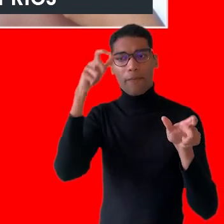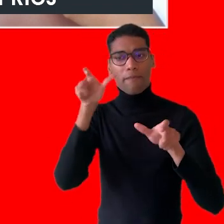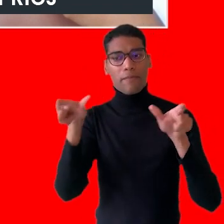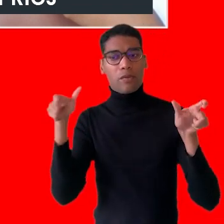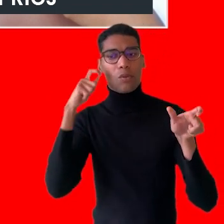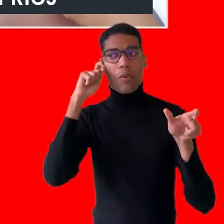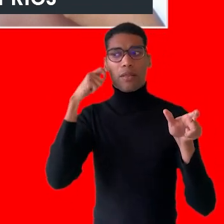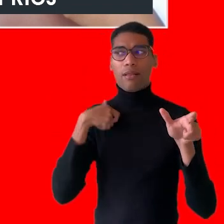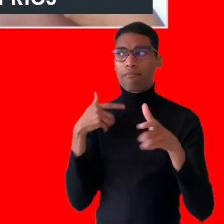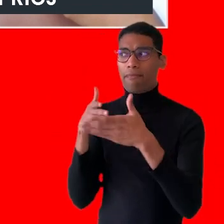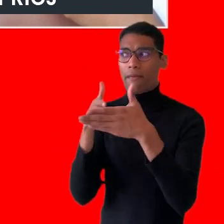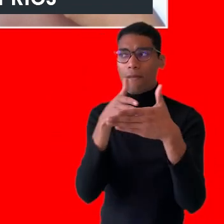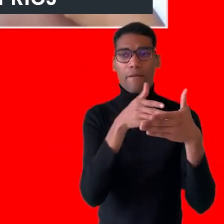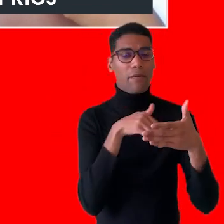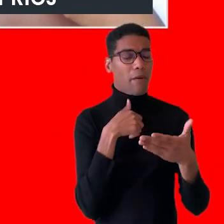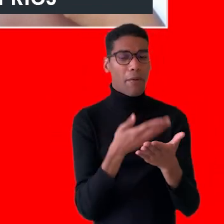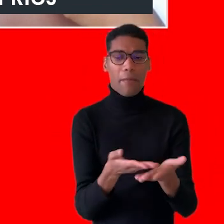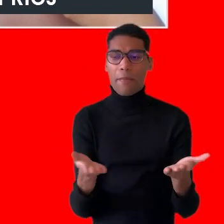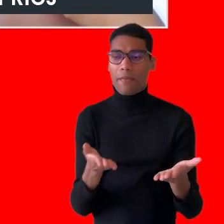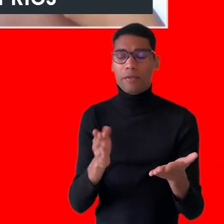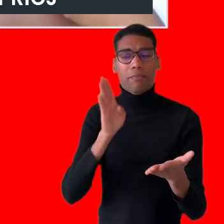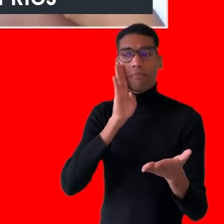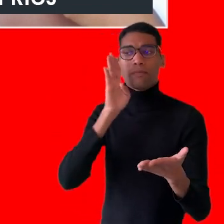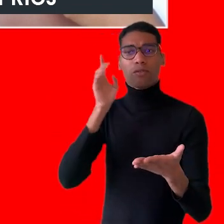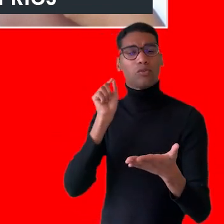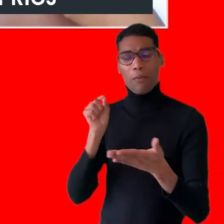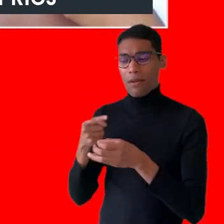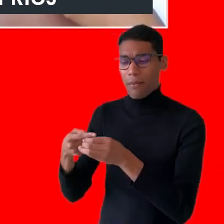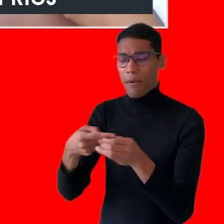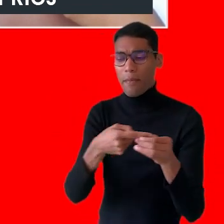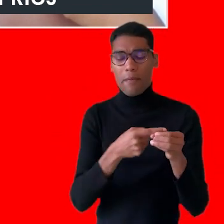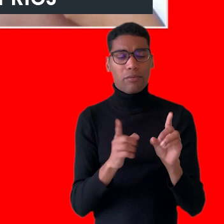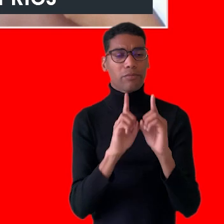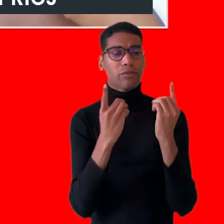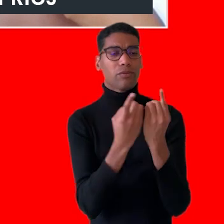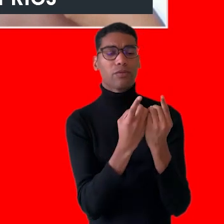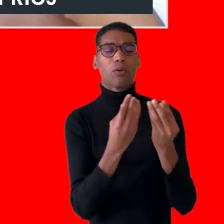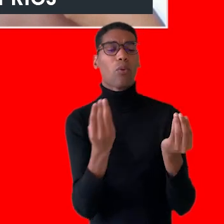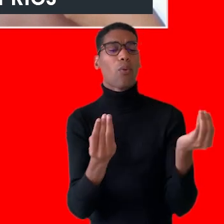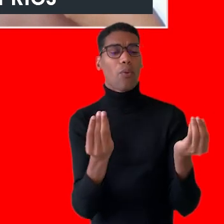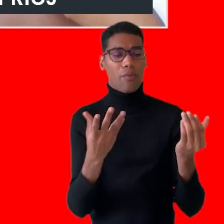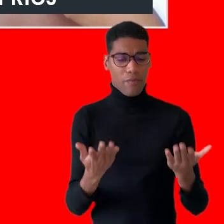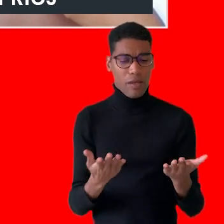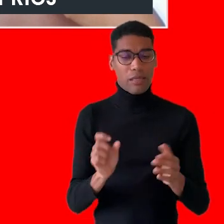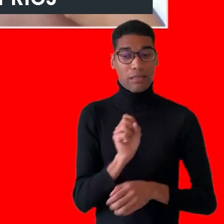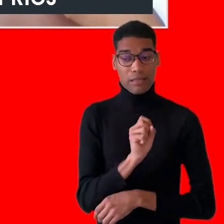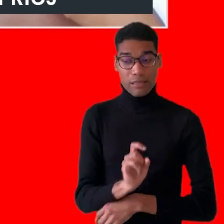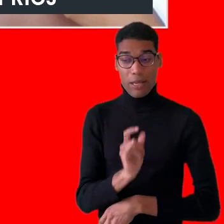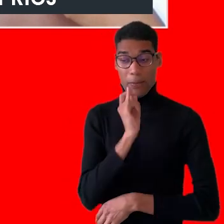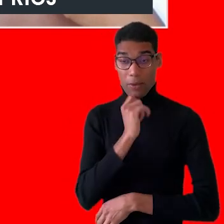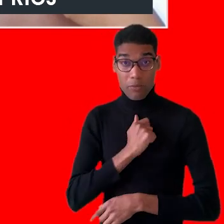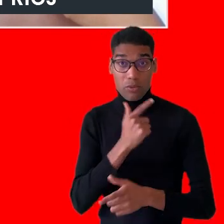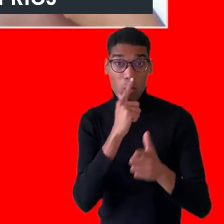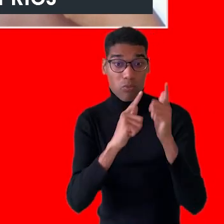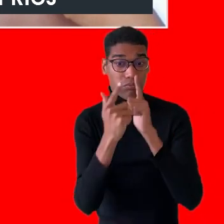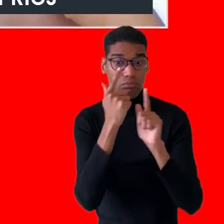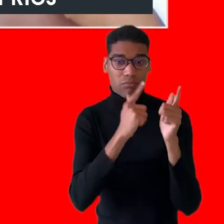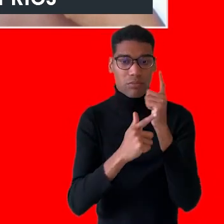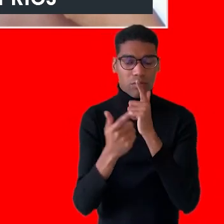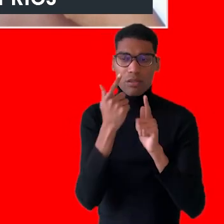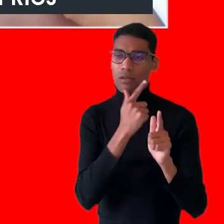intelectuais negras estão enfrentando no interior dos seus departamentos. Se eles estão